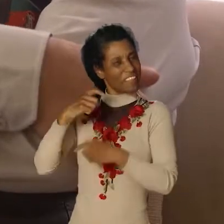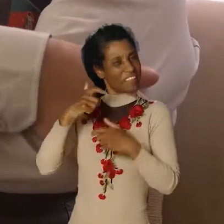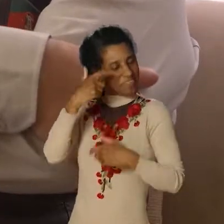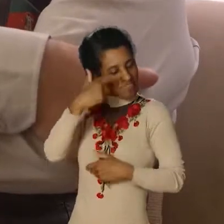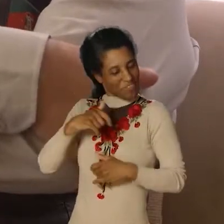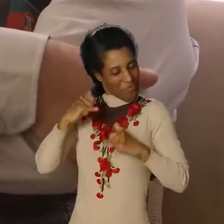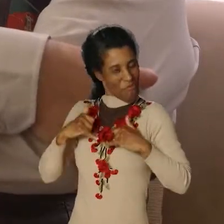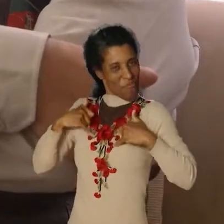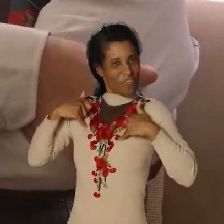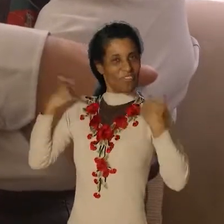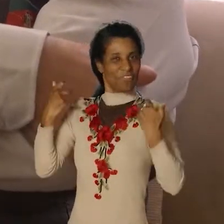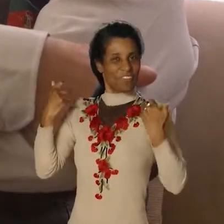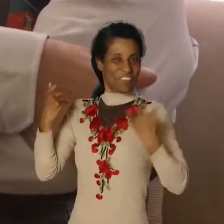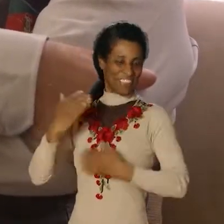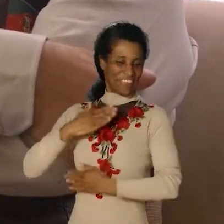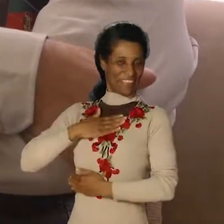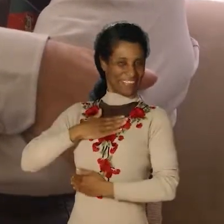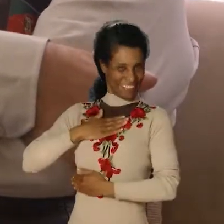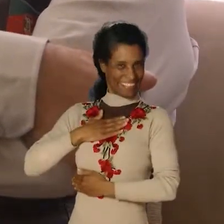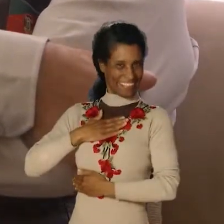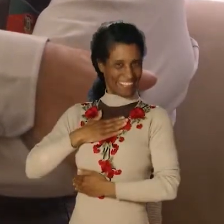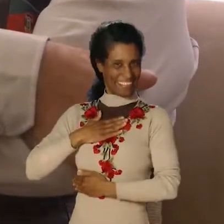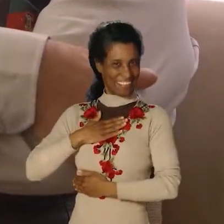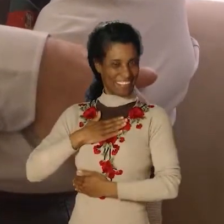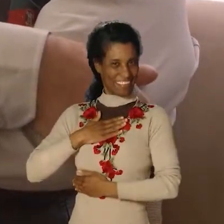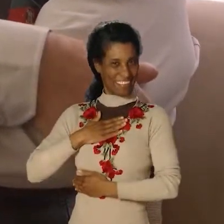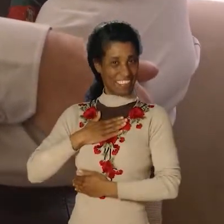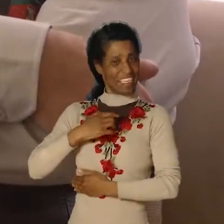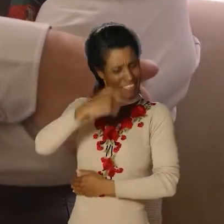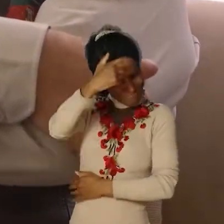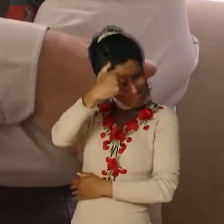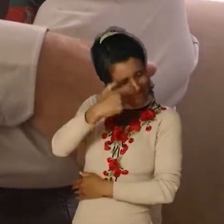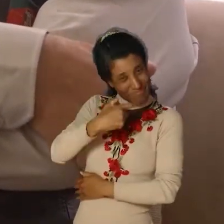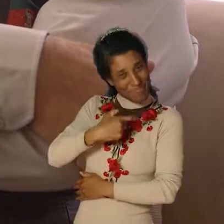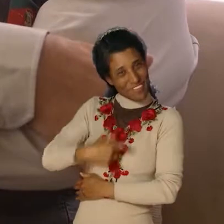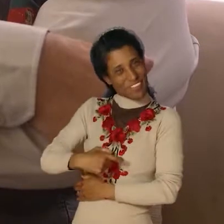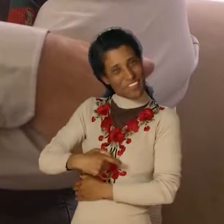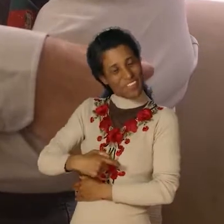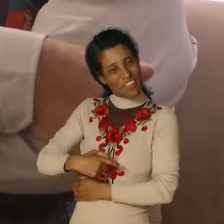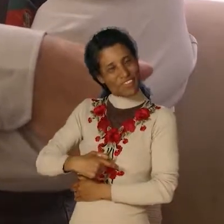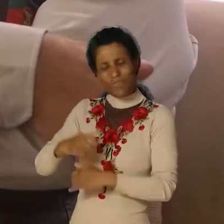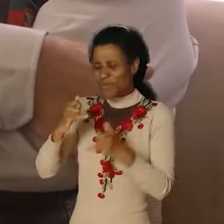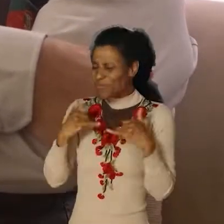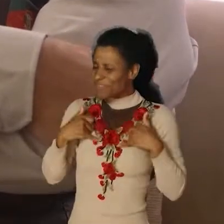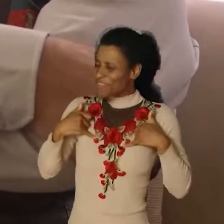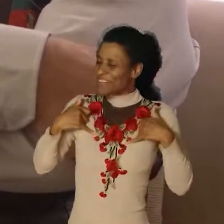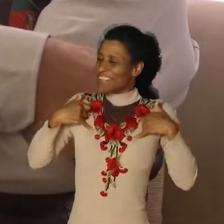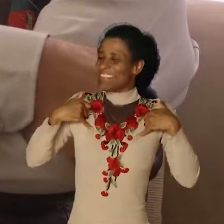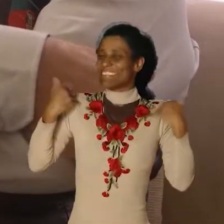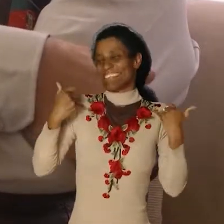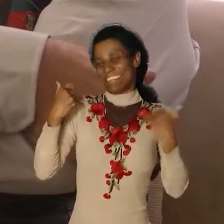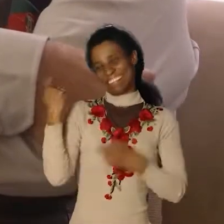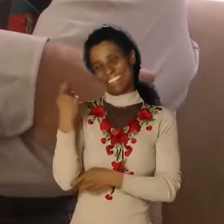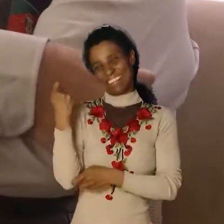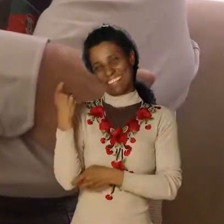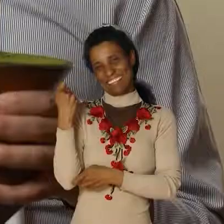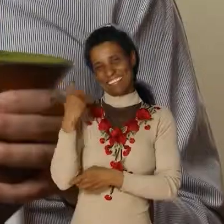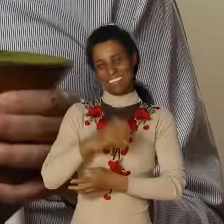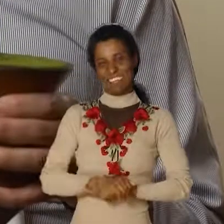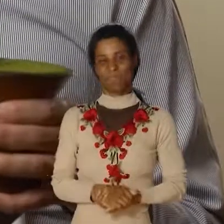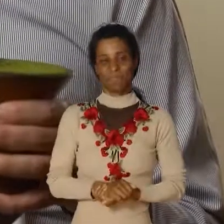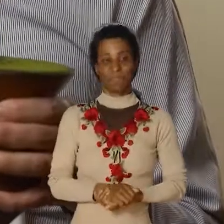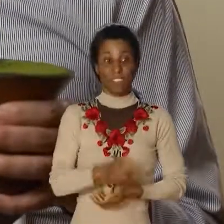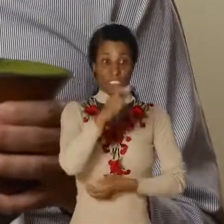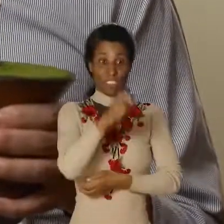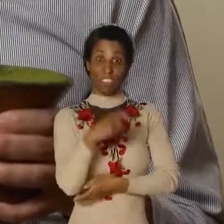orgulho de ser gaúcho do que eu. Eu sou orgulhosamente gaúcho.